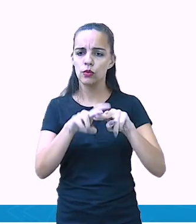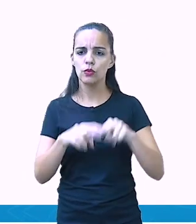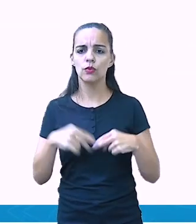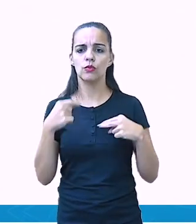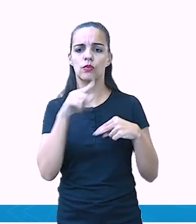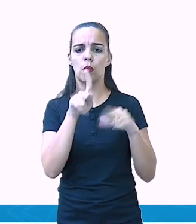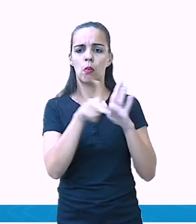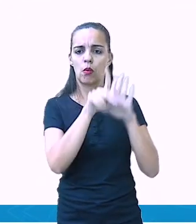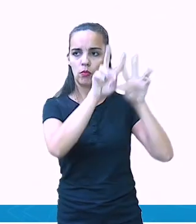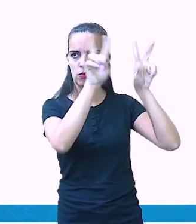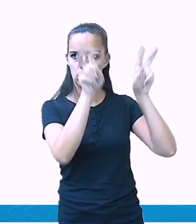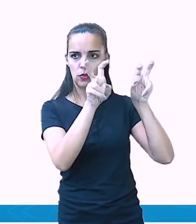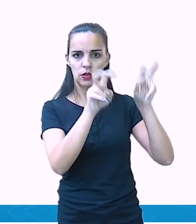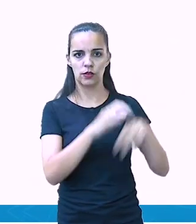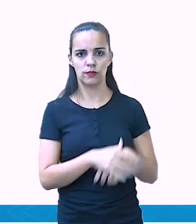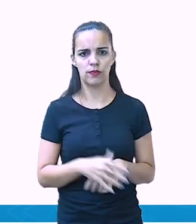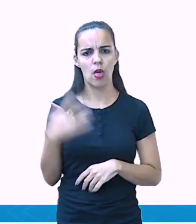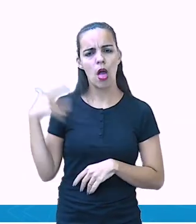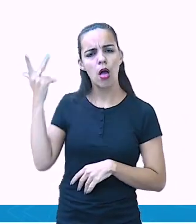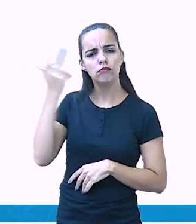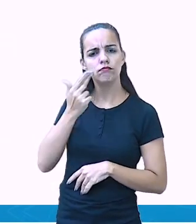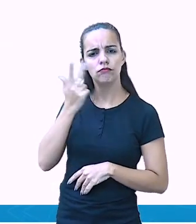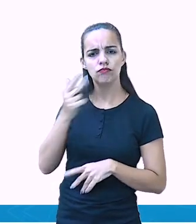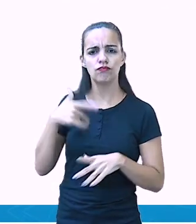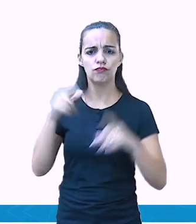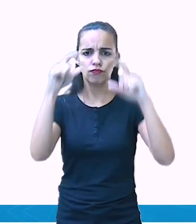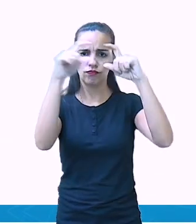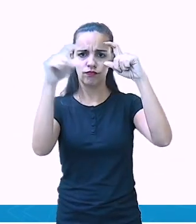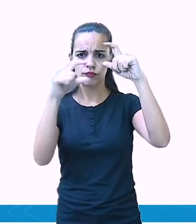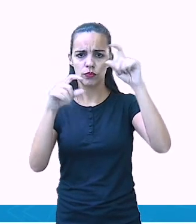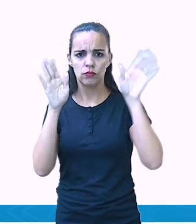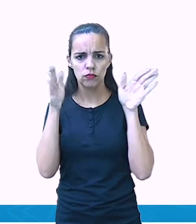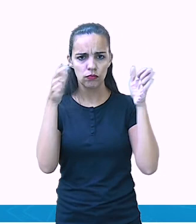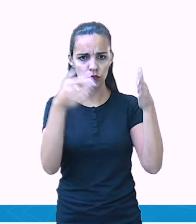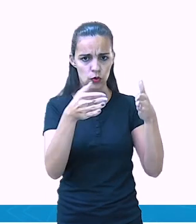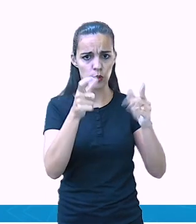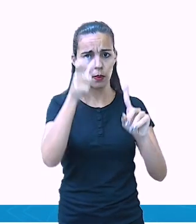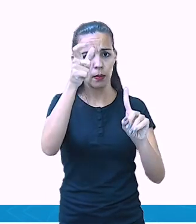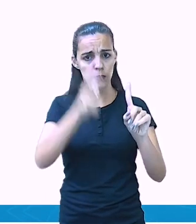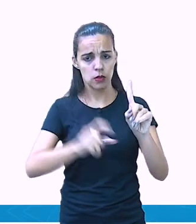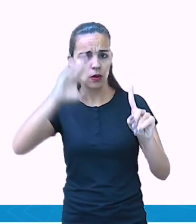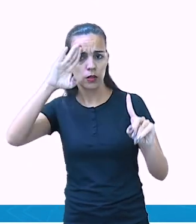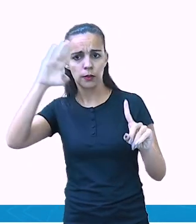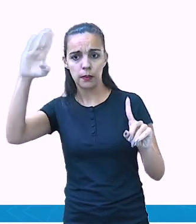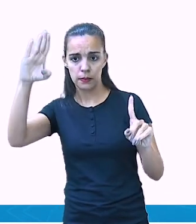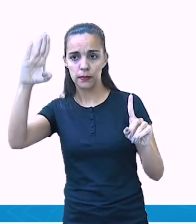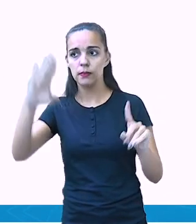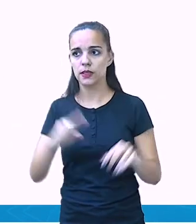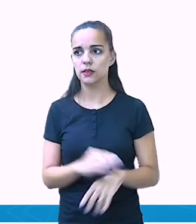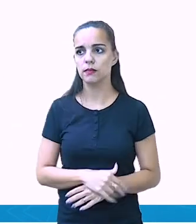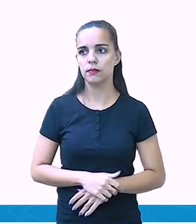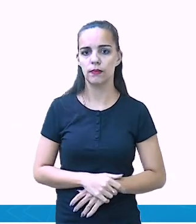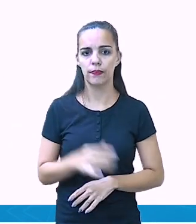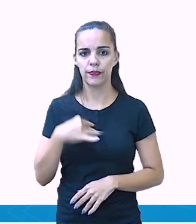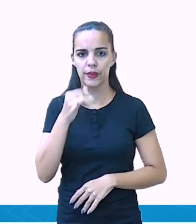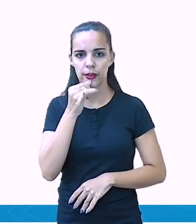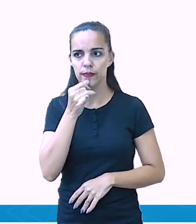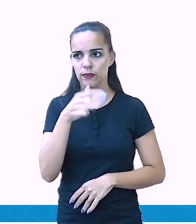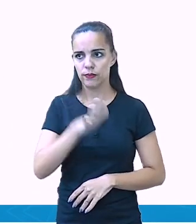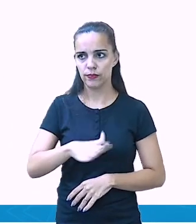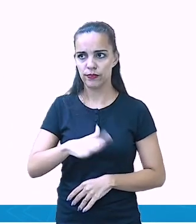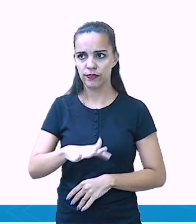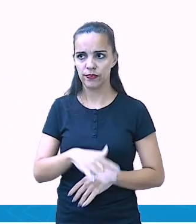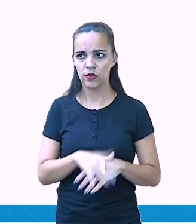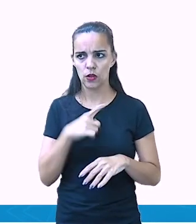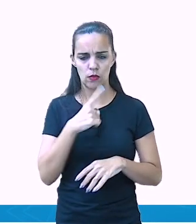assunto. É comum as tirinhas concentrarem-se em um personagem principal. Sim, olha aí, a gente tem uma criança